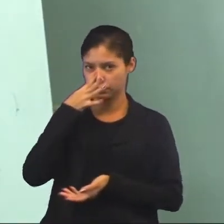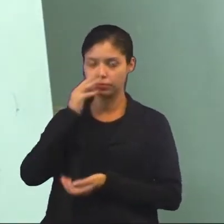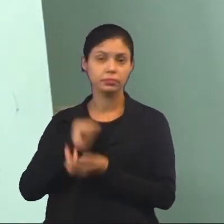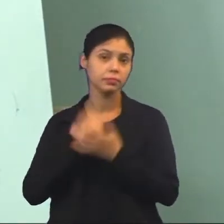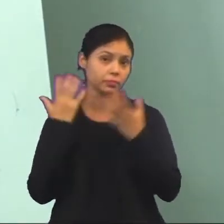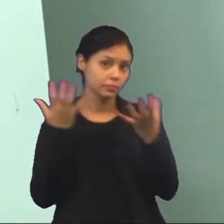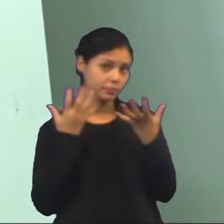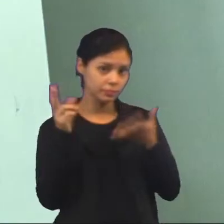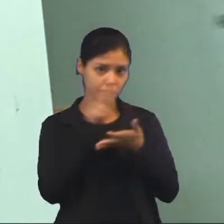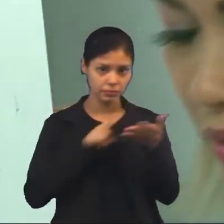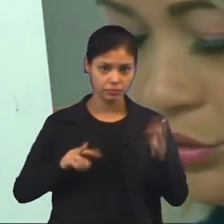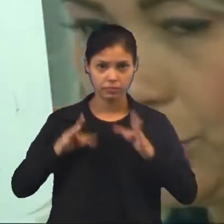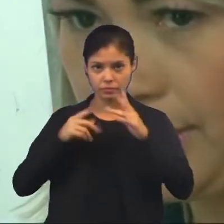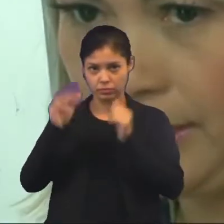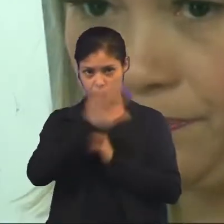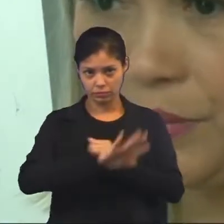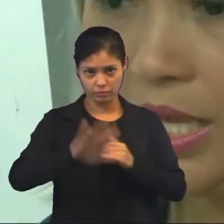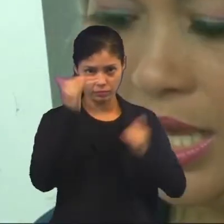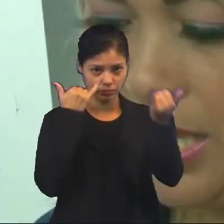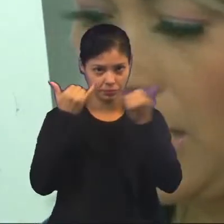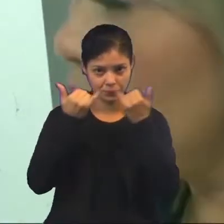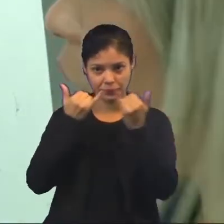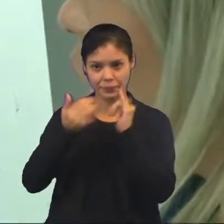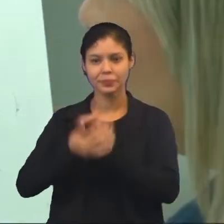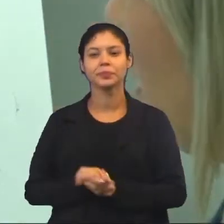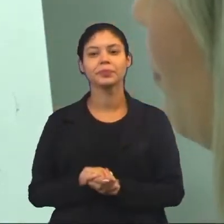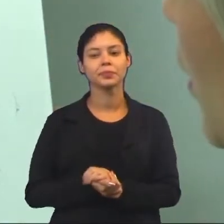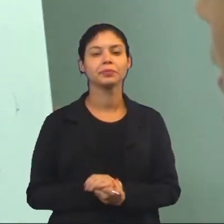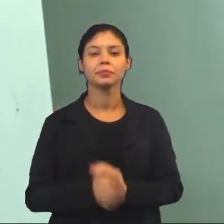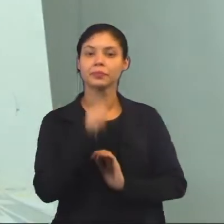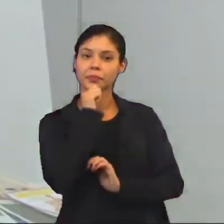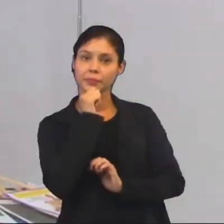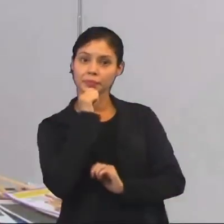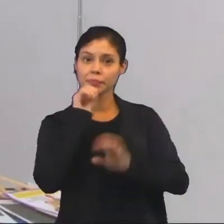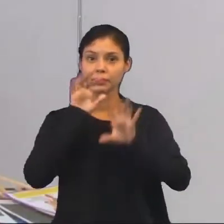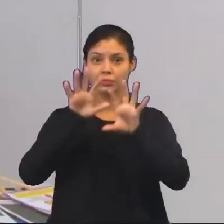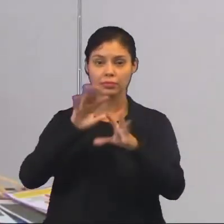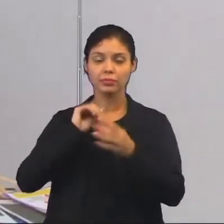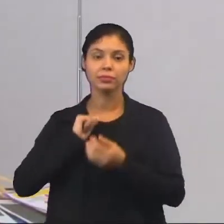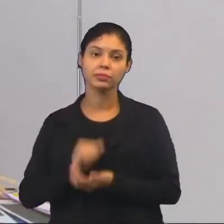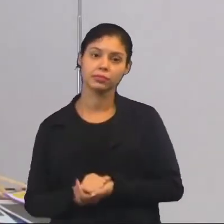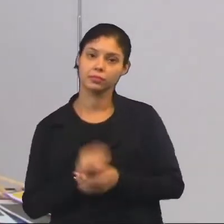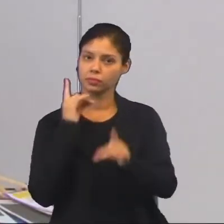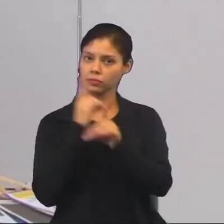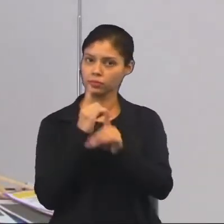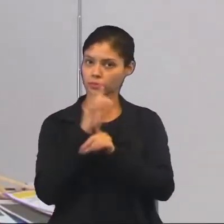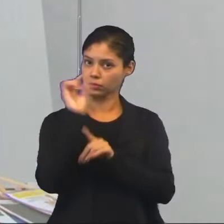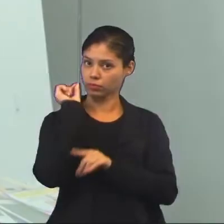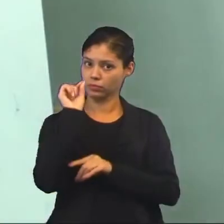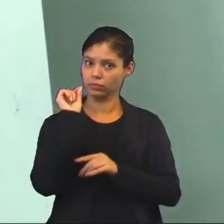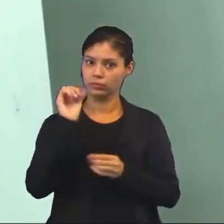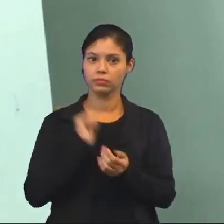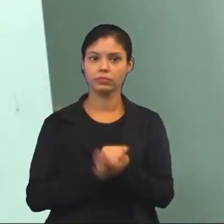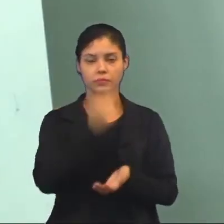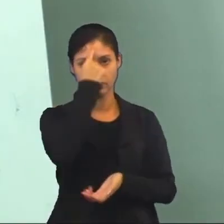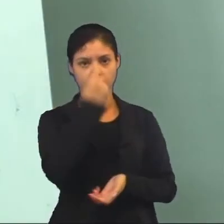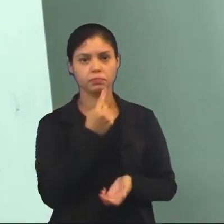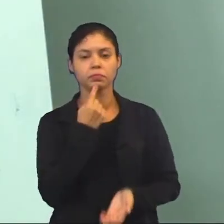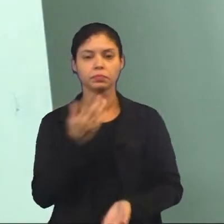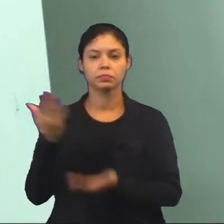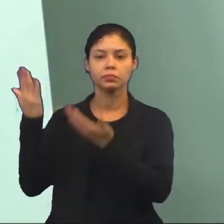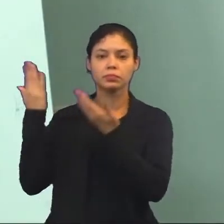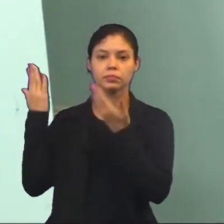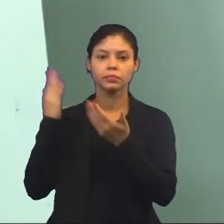vamos querer ler toda a notícia. E logo depois, aqui embaixo, o que nós encontramos? Tem uma imagem